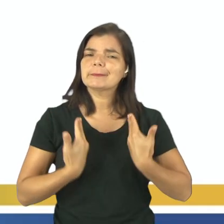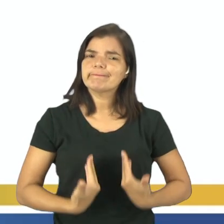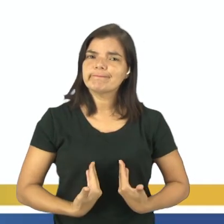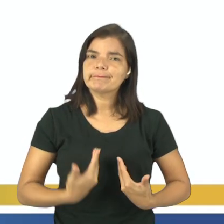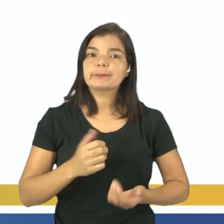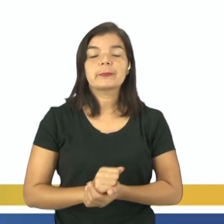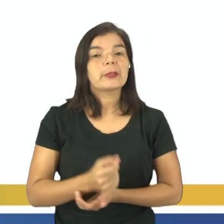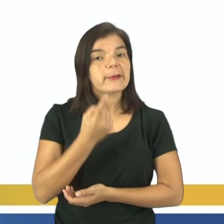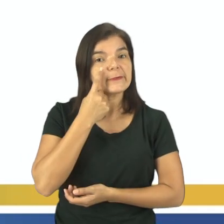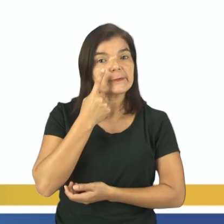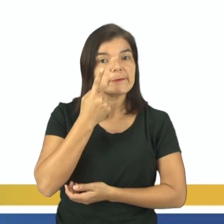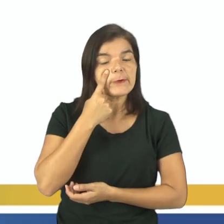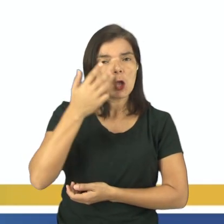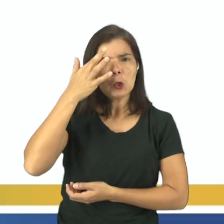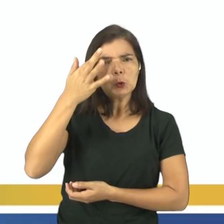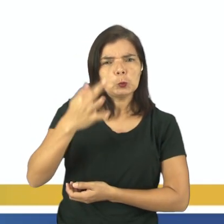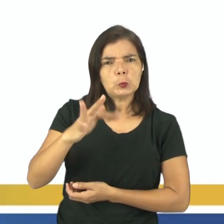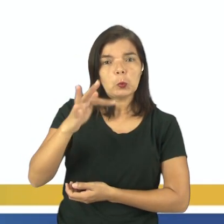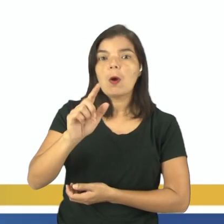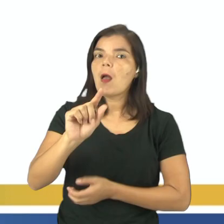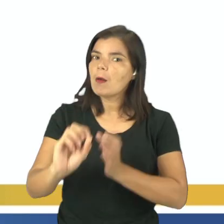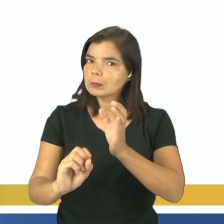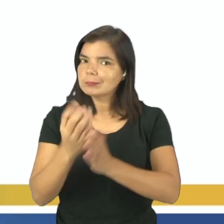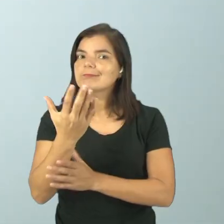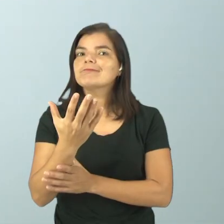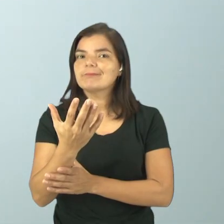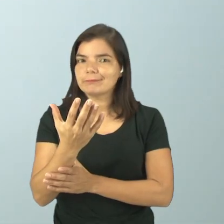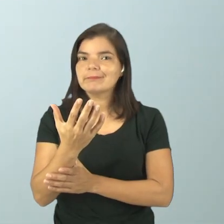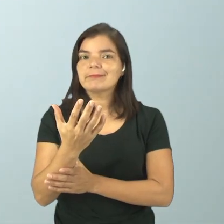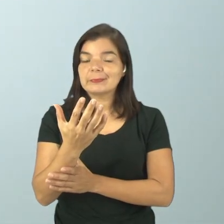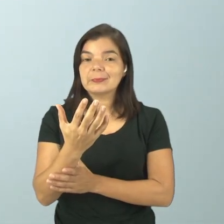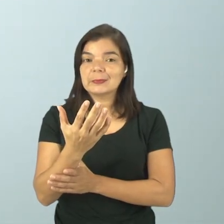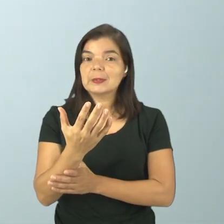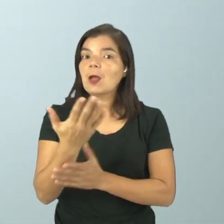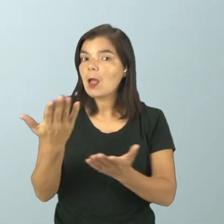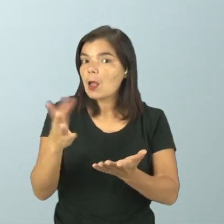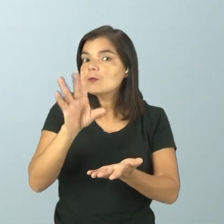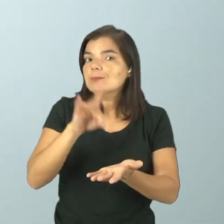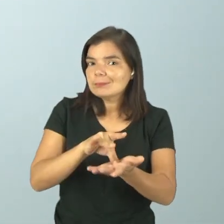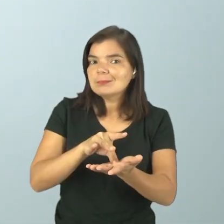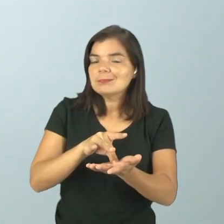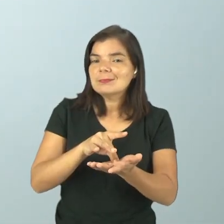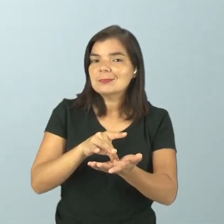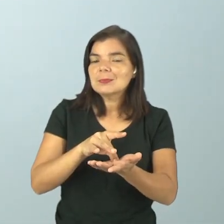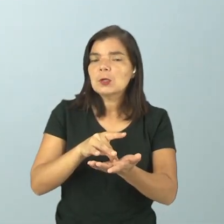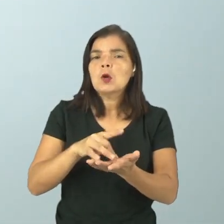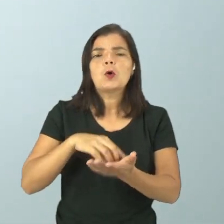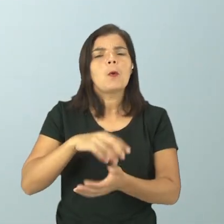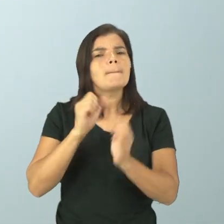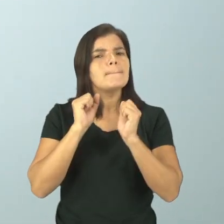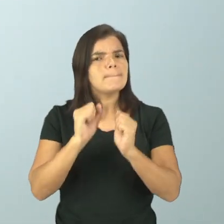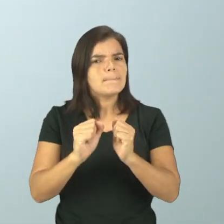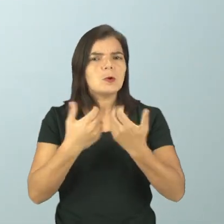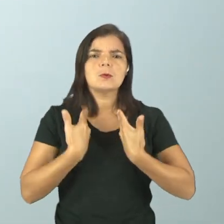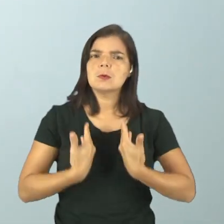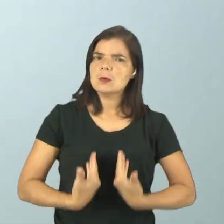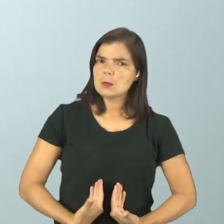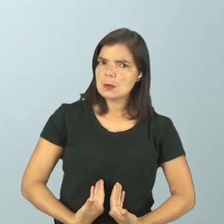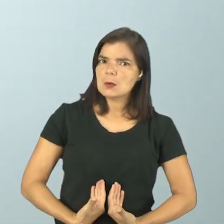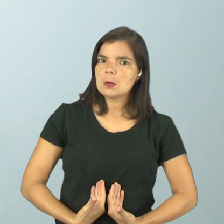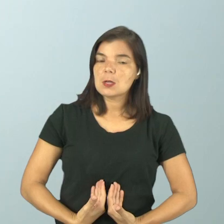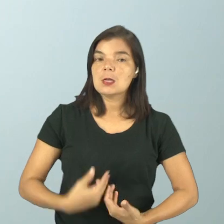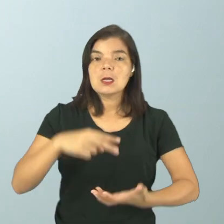cansaço. Vejam que a dor de cabeça é um fato, é um acontecimento, é um dado real. Quando ela diz pode ser o cansaço,